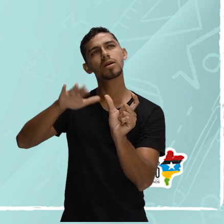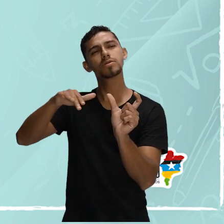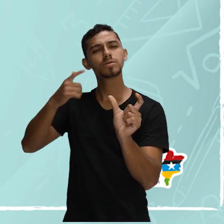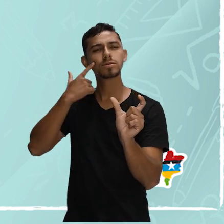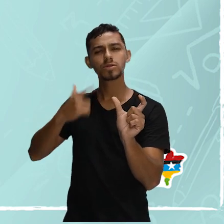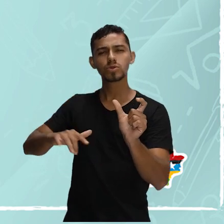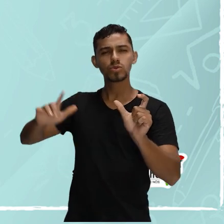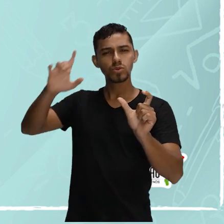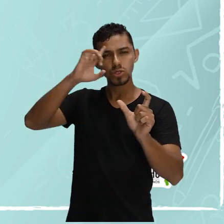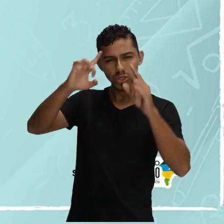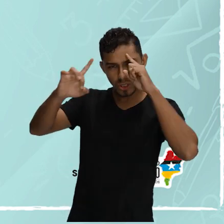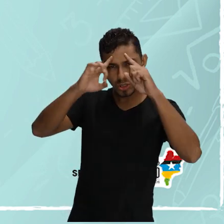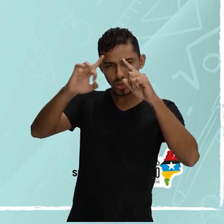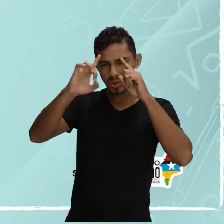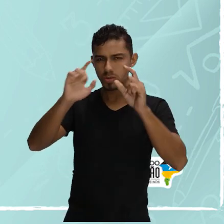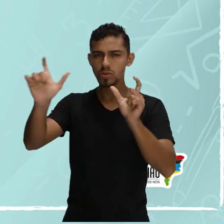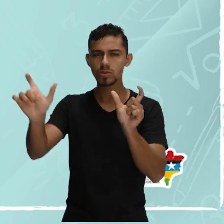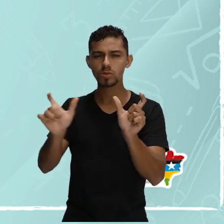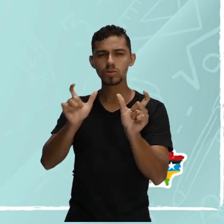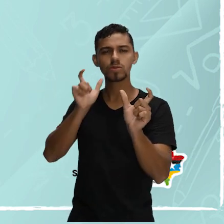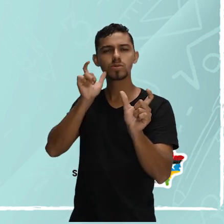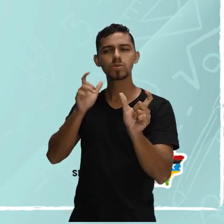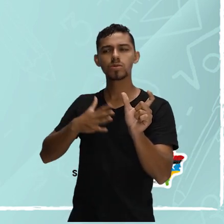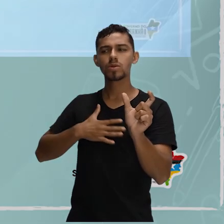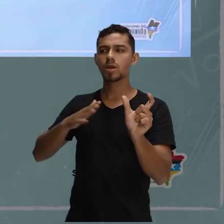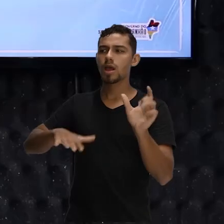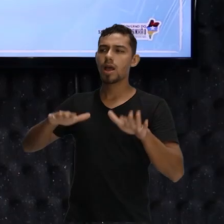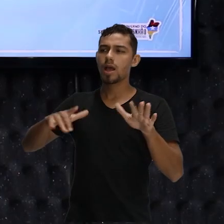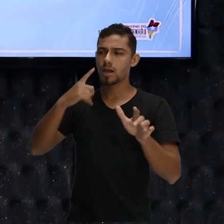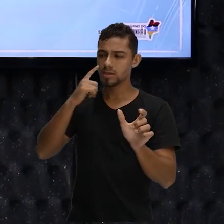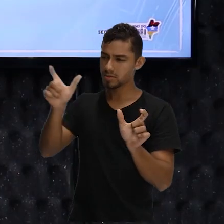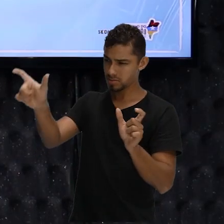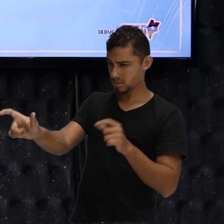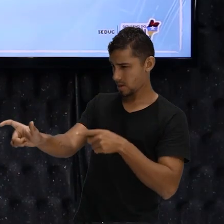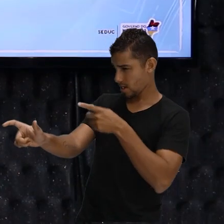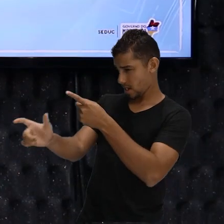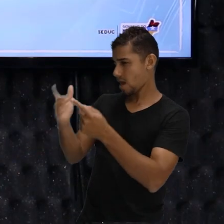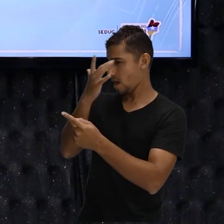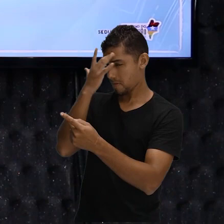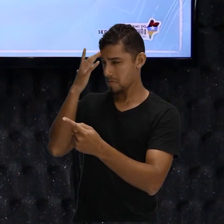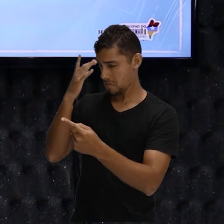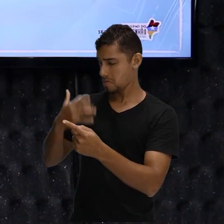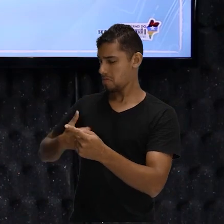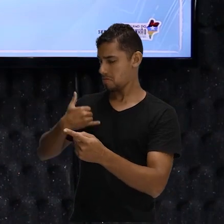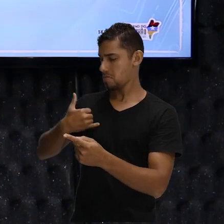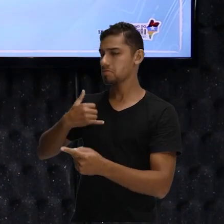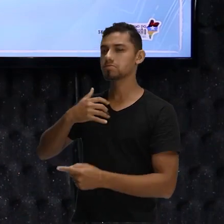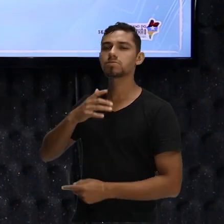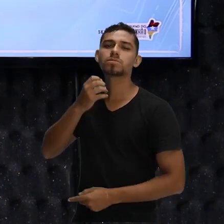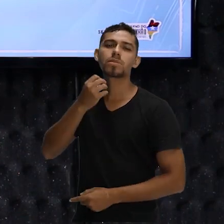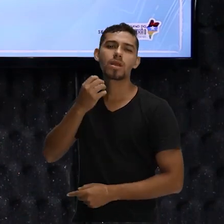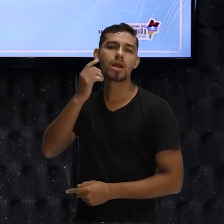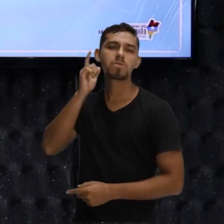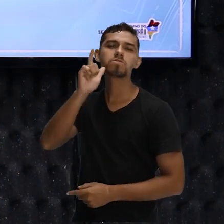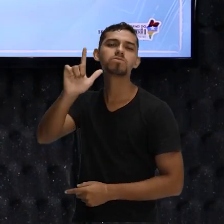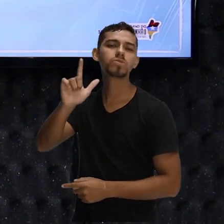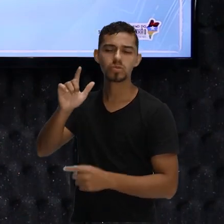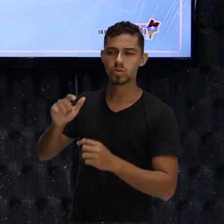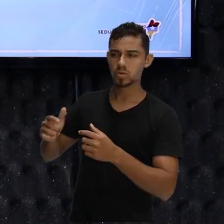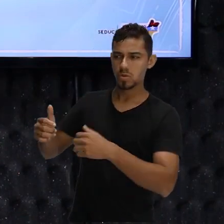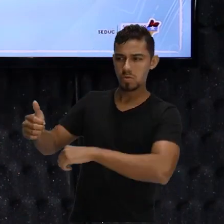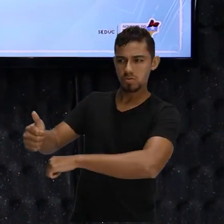falar aí no dia a dia, no senso comum, né? Fala assim, ah, fulano de tal agora tem status, tal pessoa atingiu um